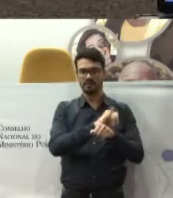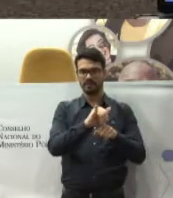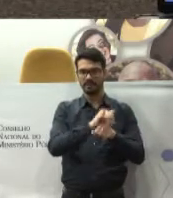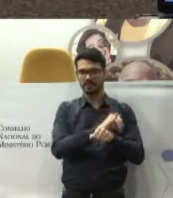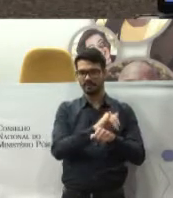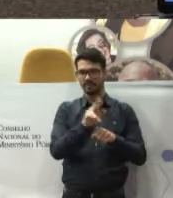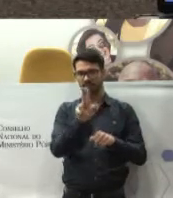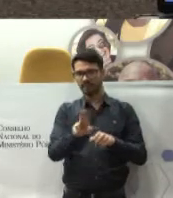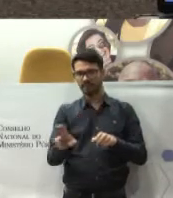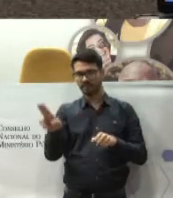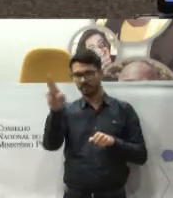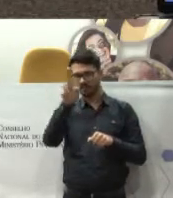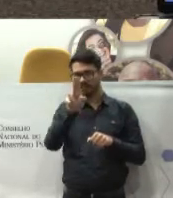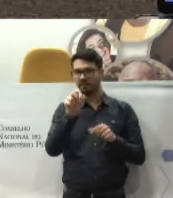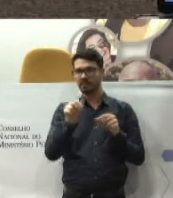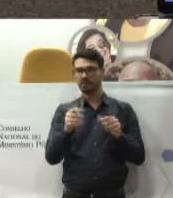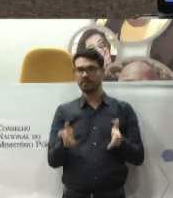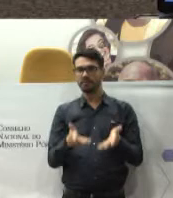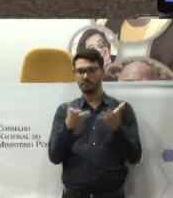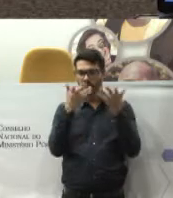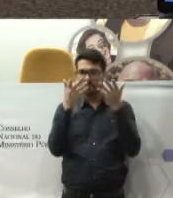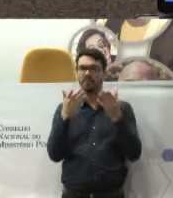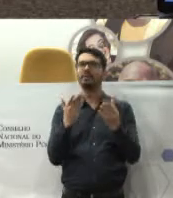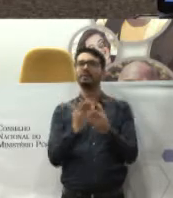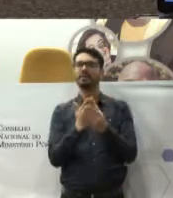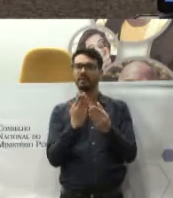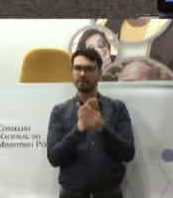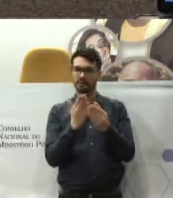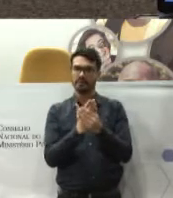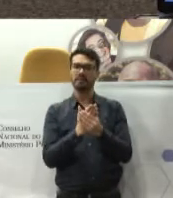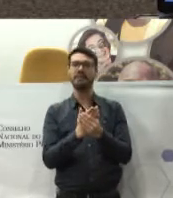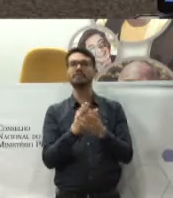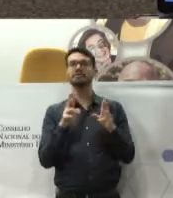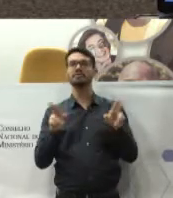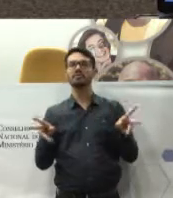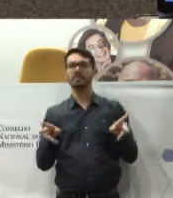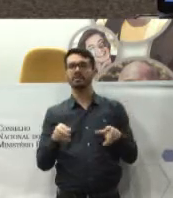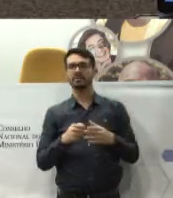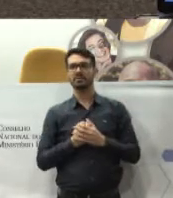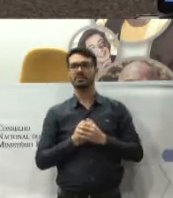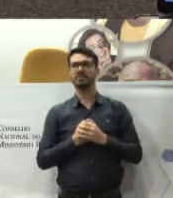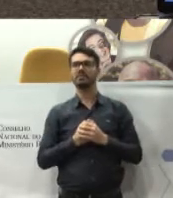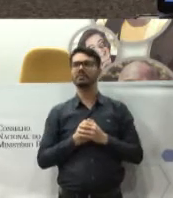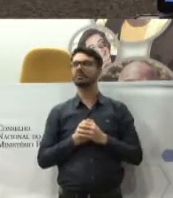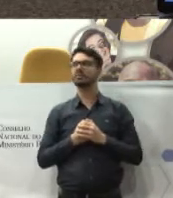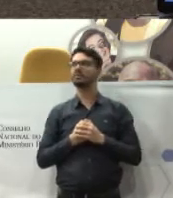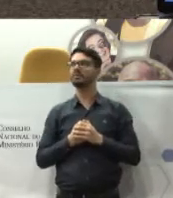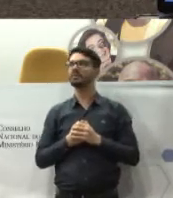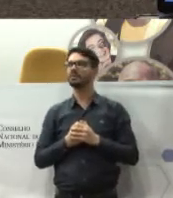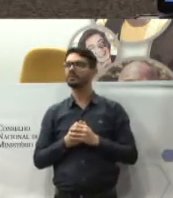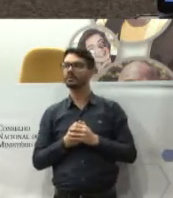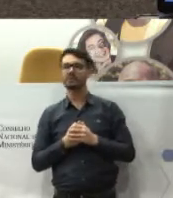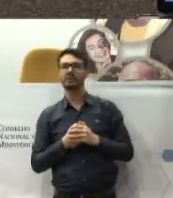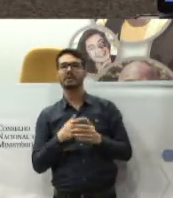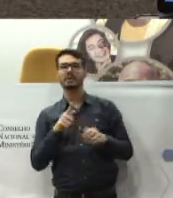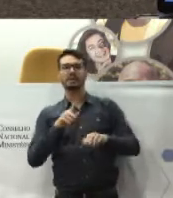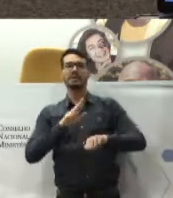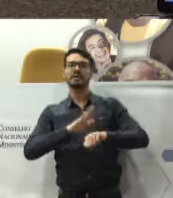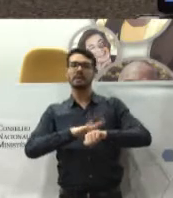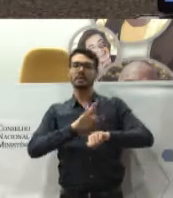foi, inclusive, o que motivou os negócios processuais meio atípicos. Respeito ao tempo do executivo.